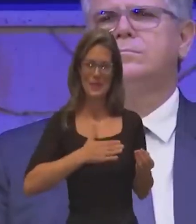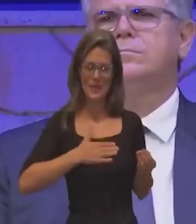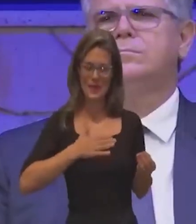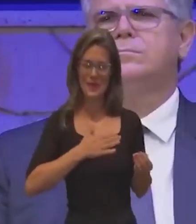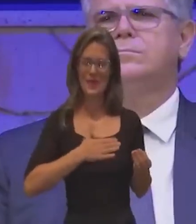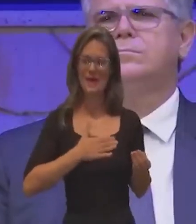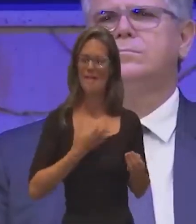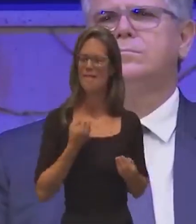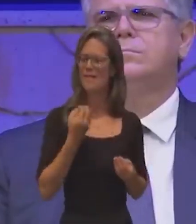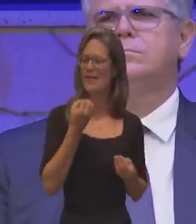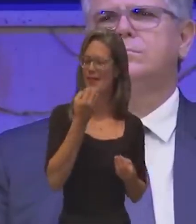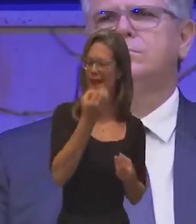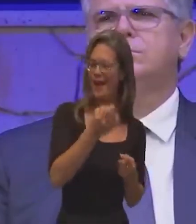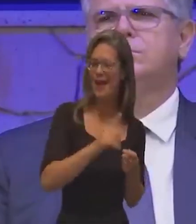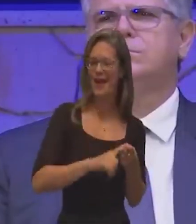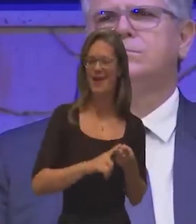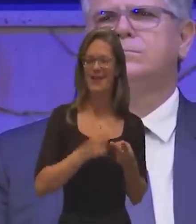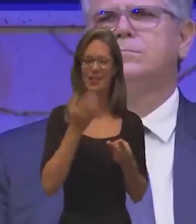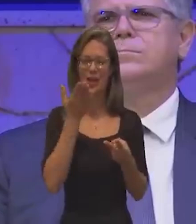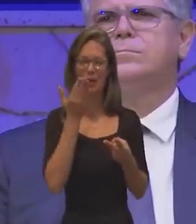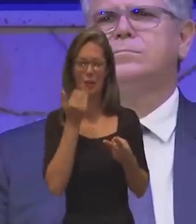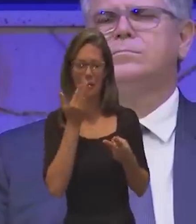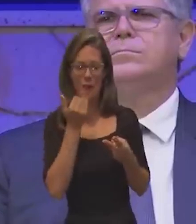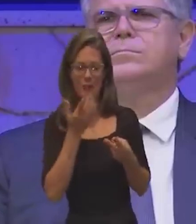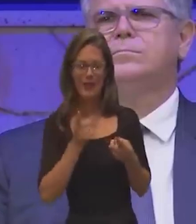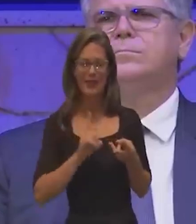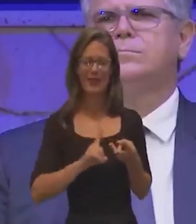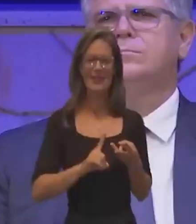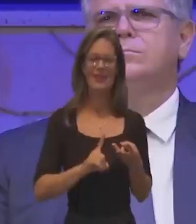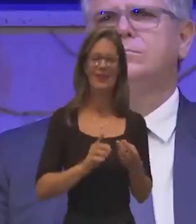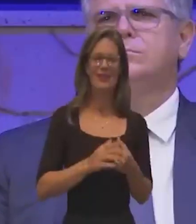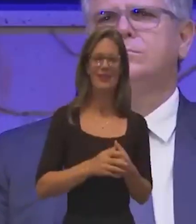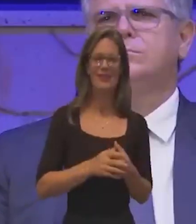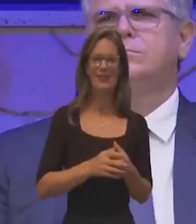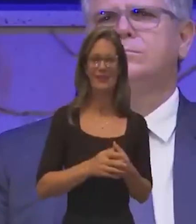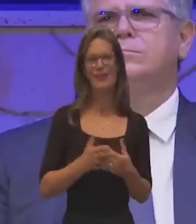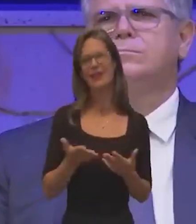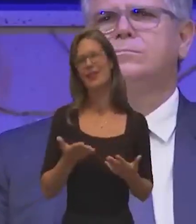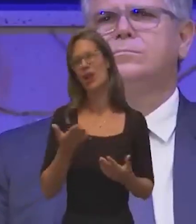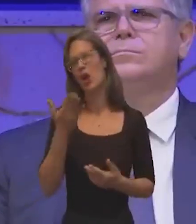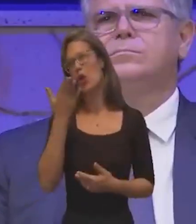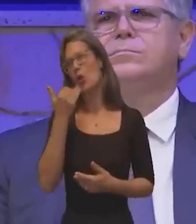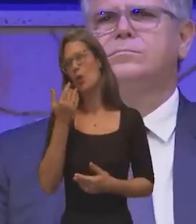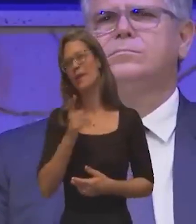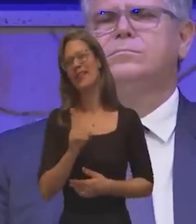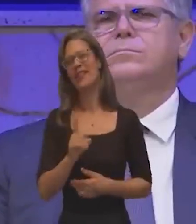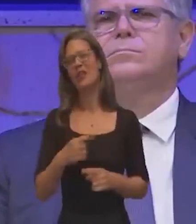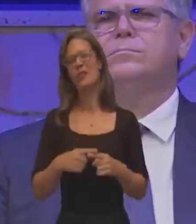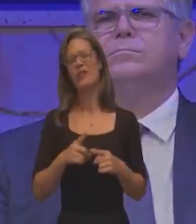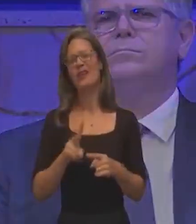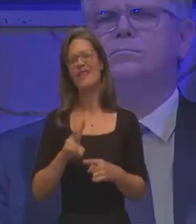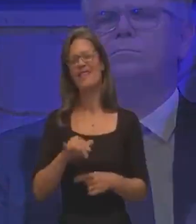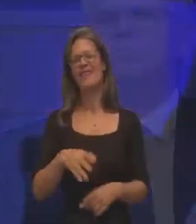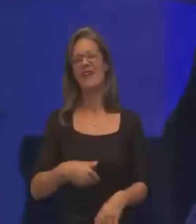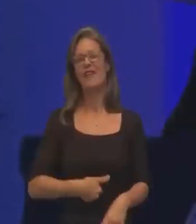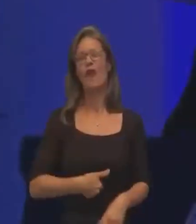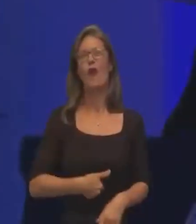As viagens, as comidas. Pastor, não fala comigo em comida que vai me dar fome.